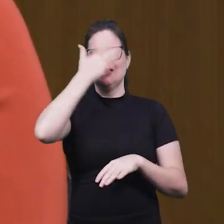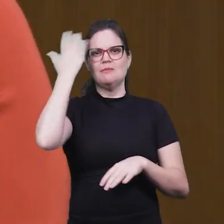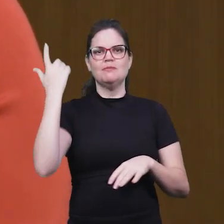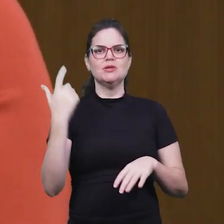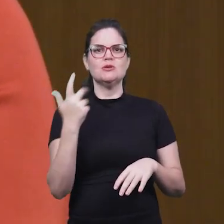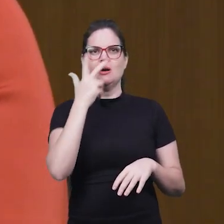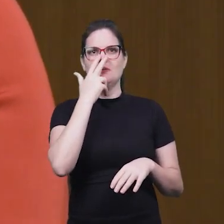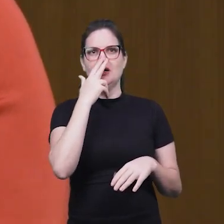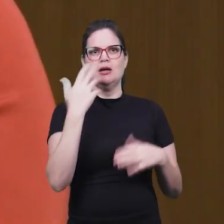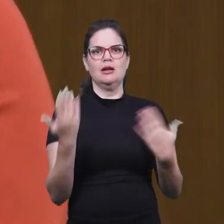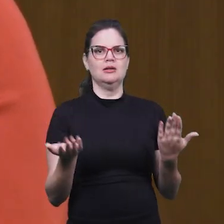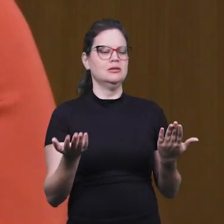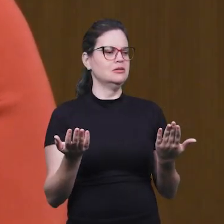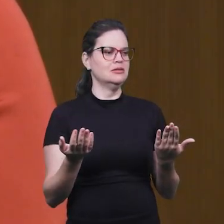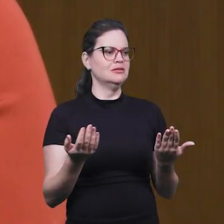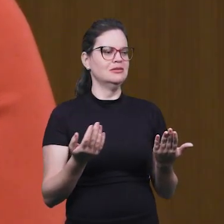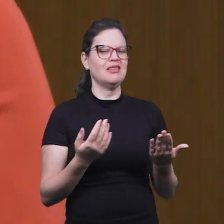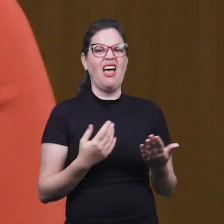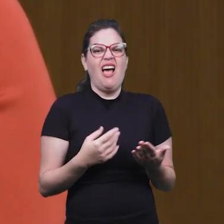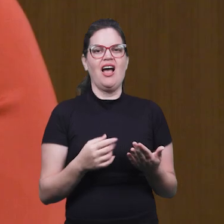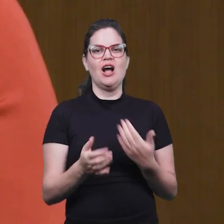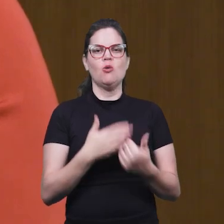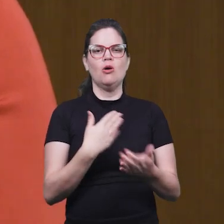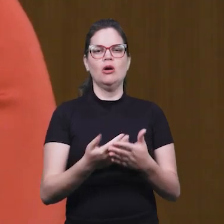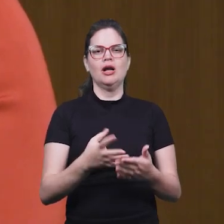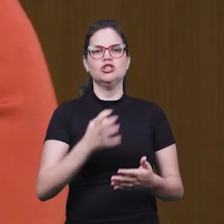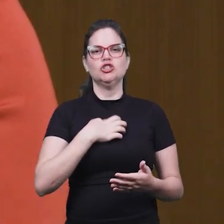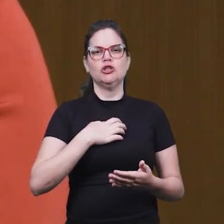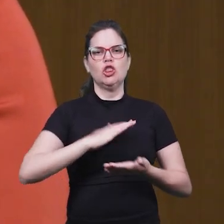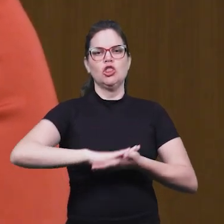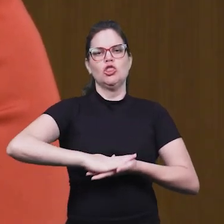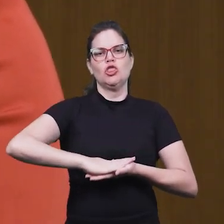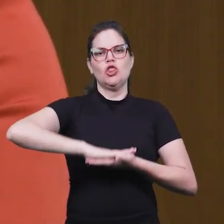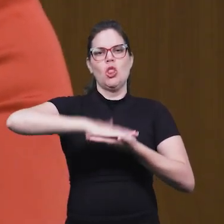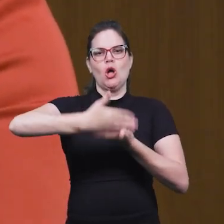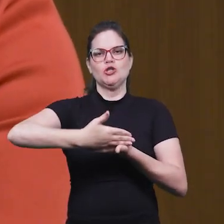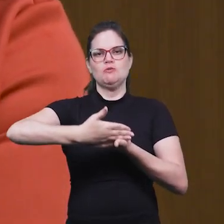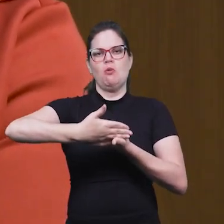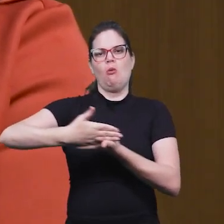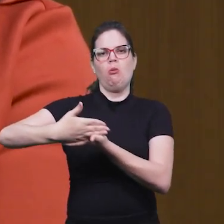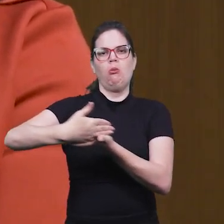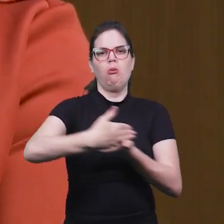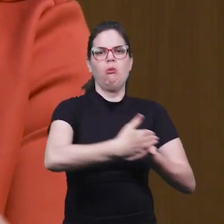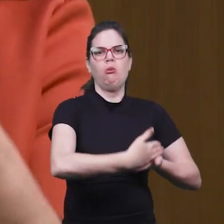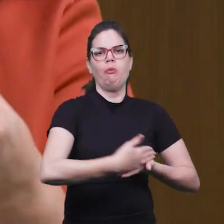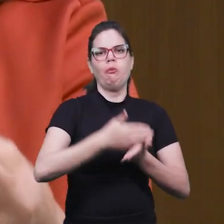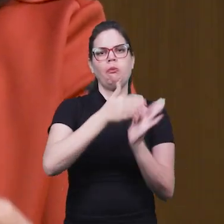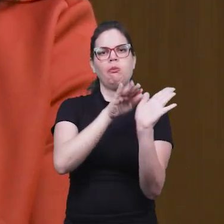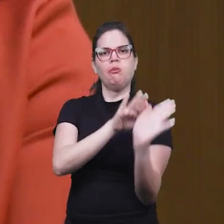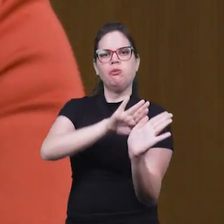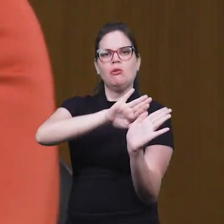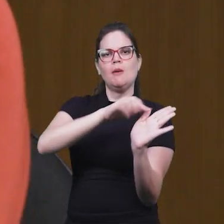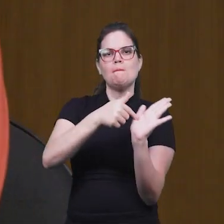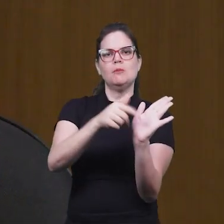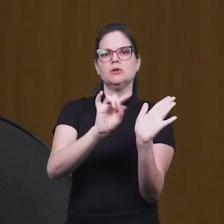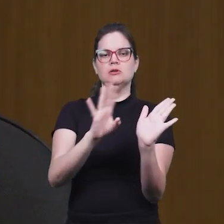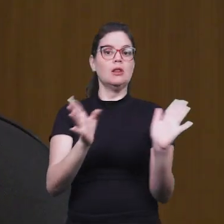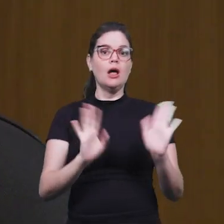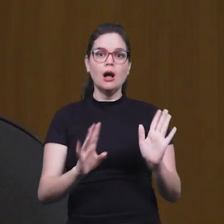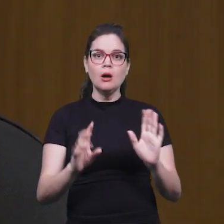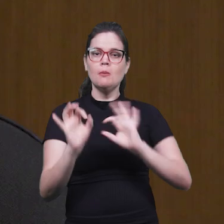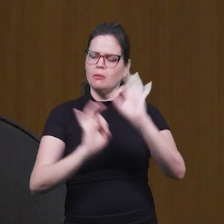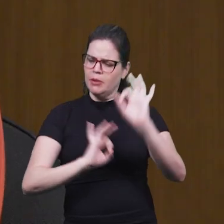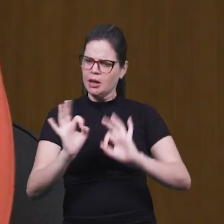alguma lembrancinha, alguma coisa e leva, aquilo ali desperta. A criança leva para casa, fala para o pai, fala